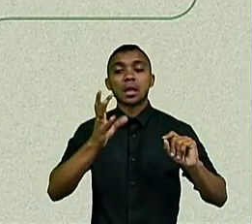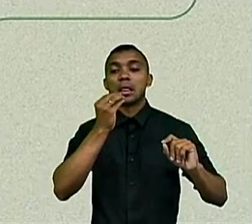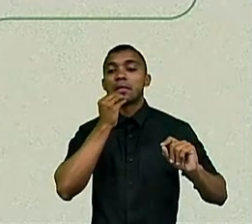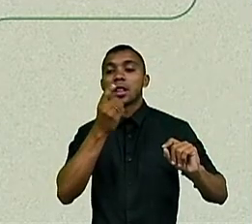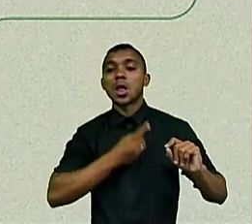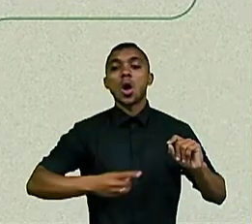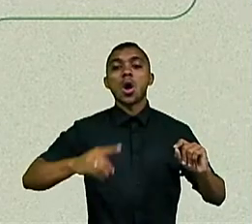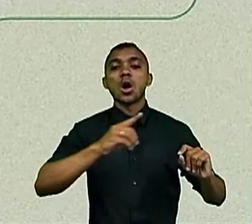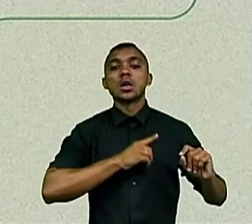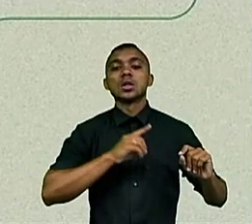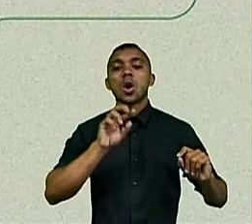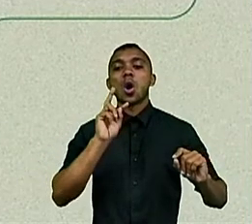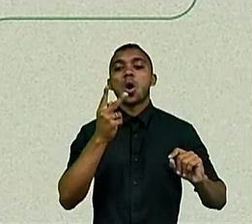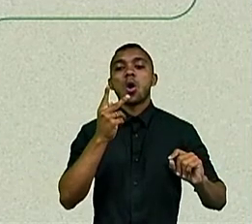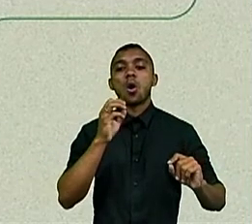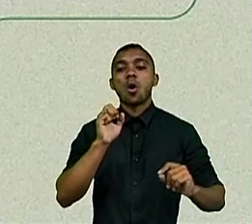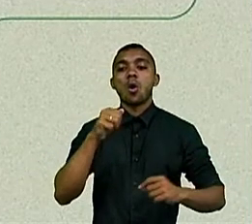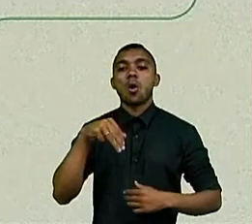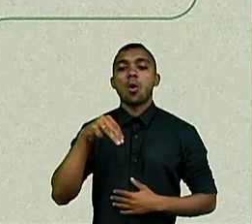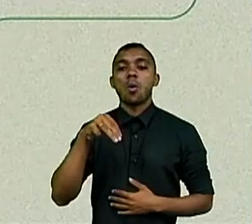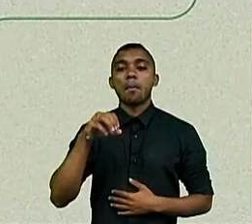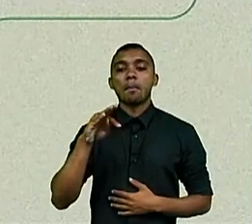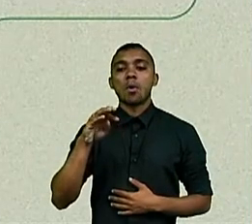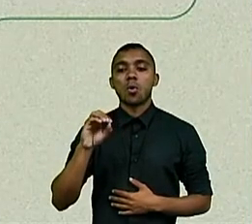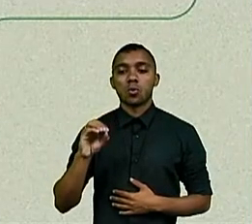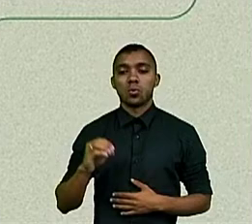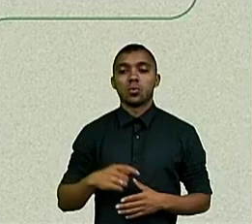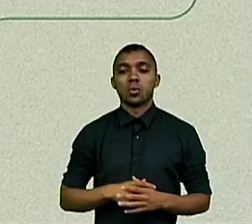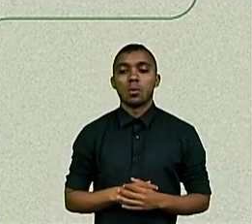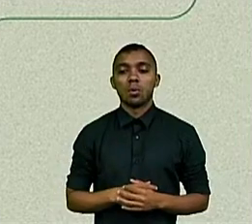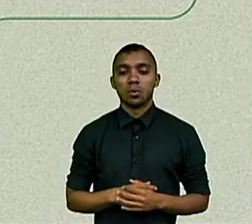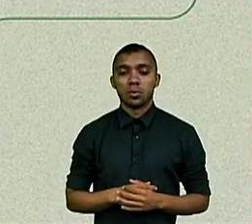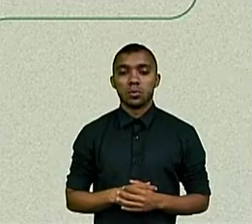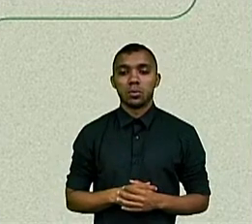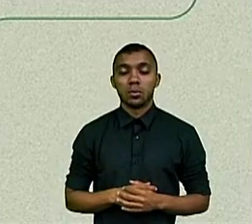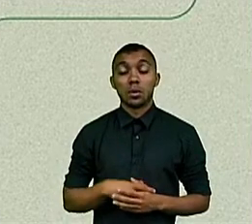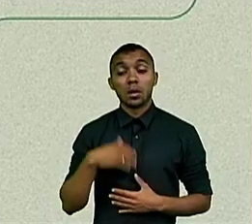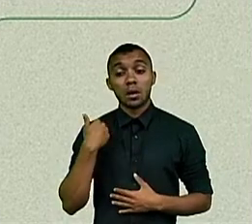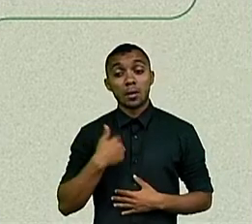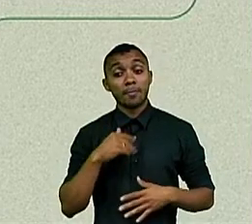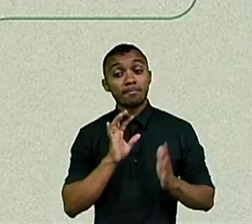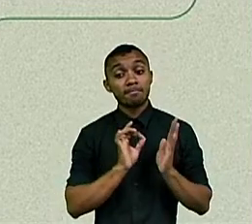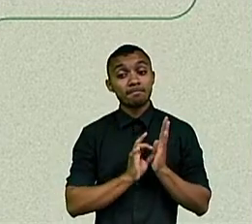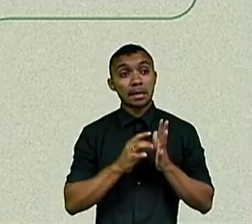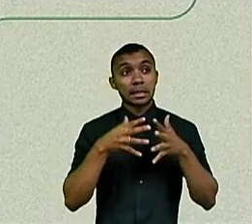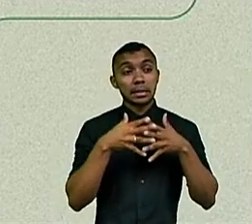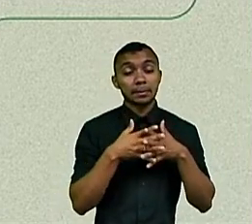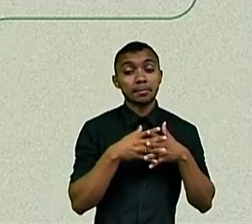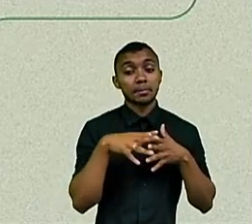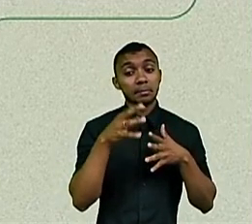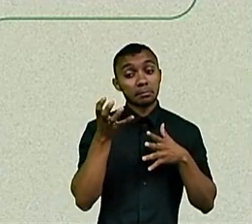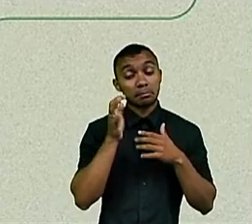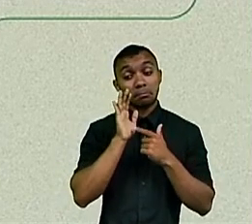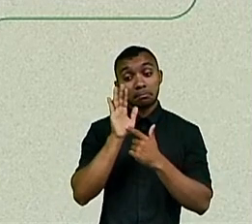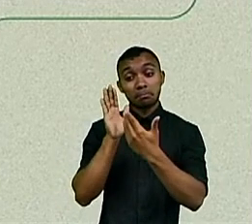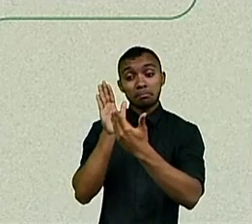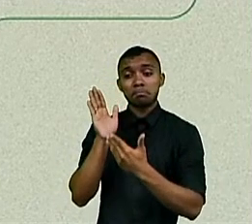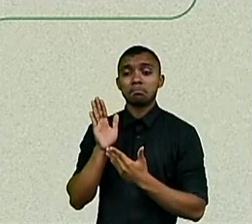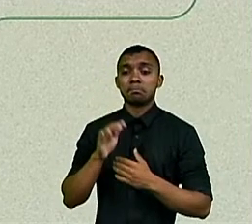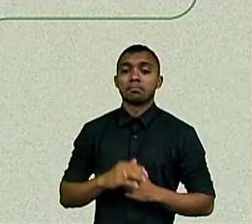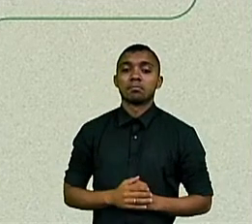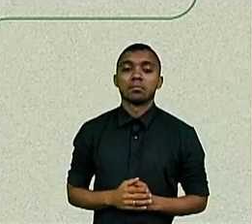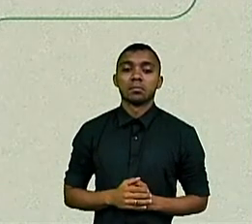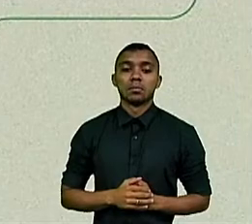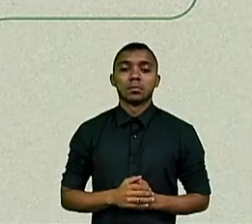ao termos e eu desvaguei demais e me perdi no que eu queria mostrar porque que está